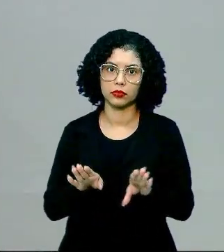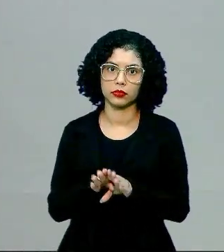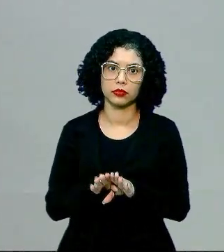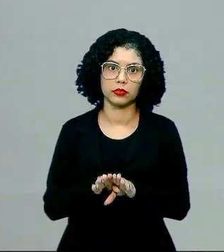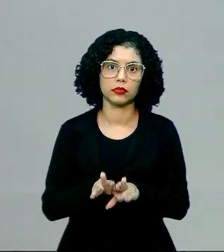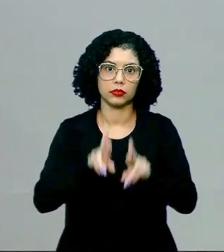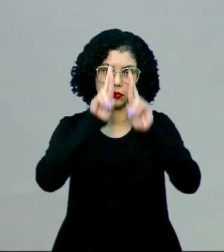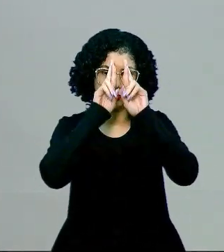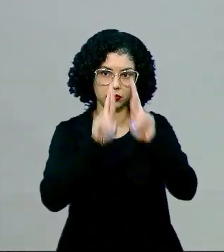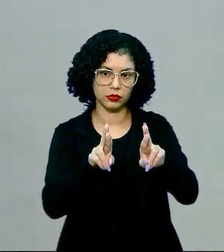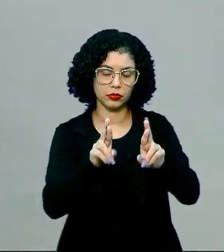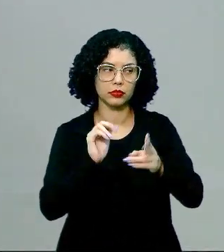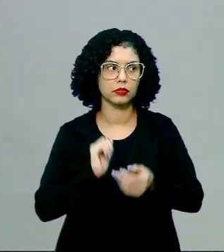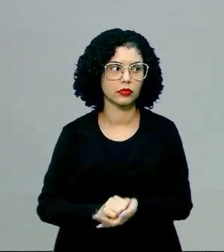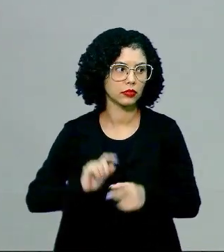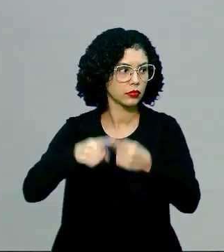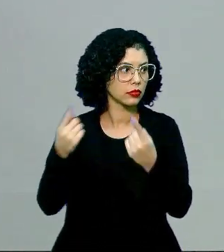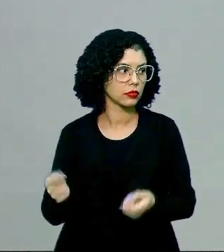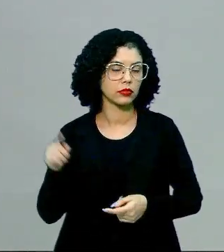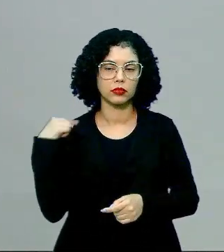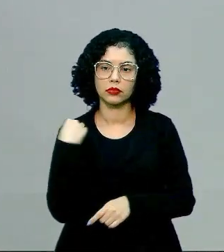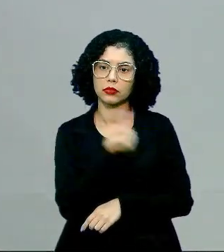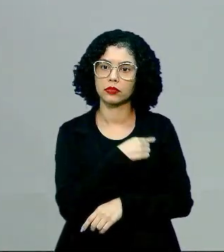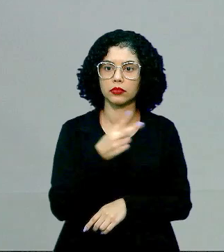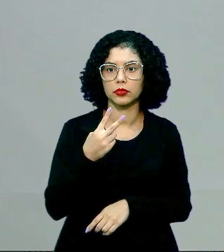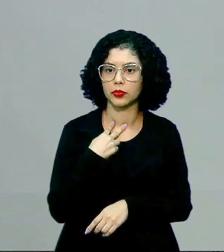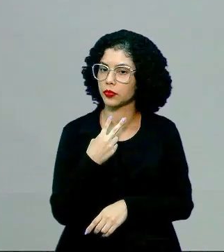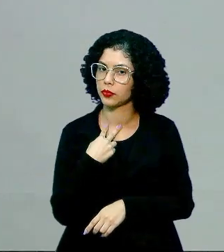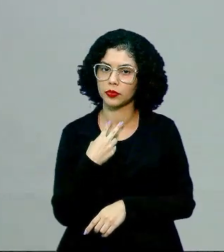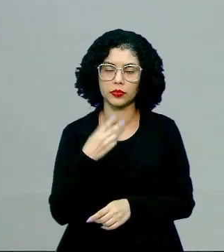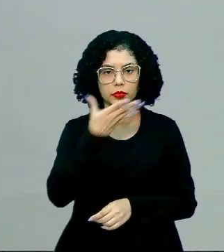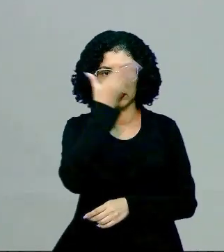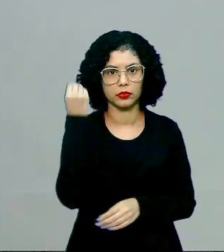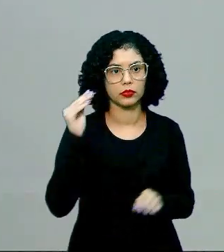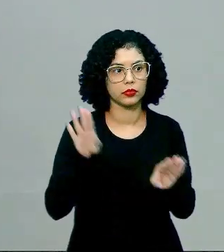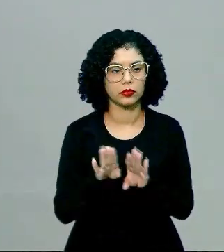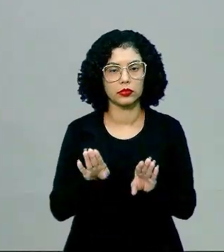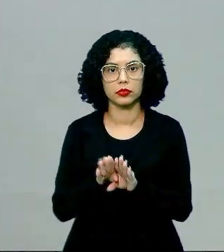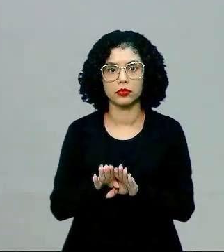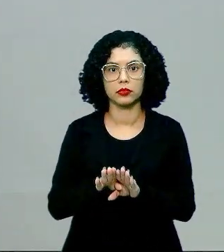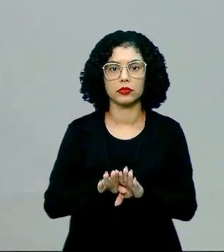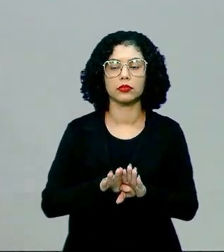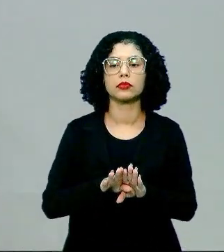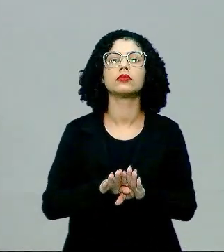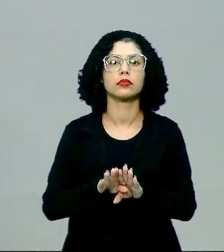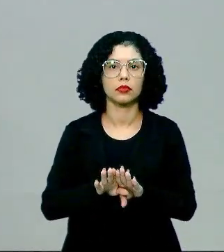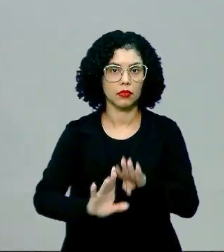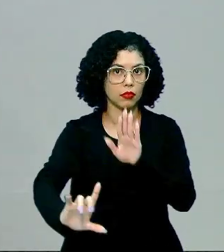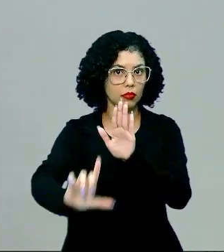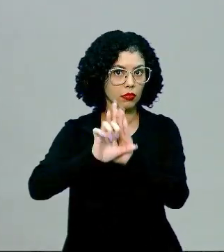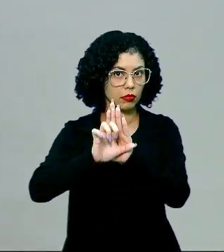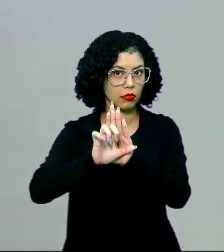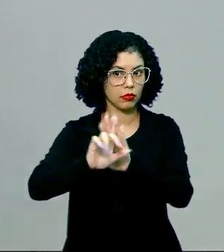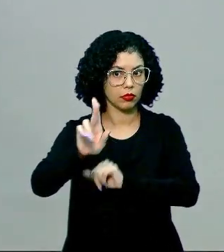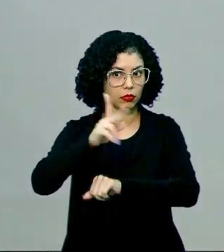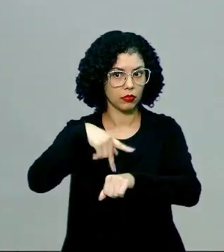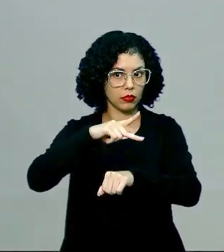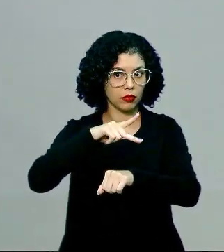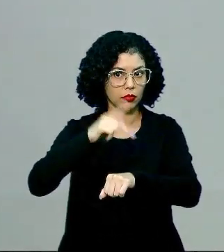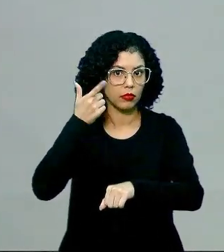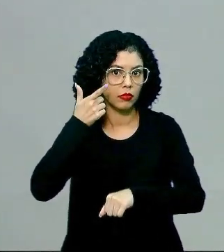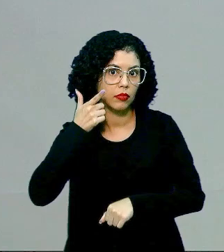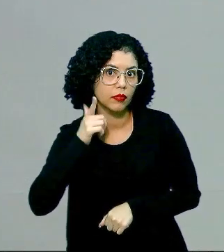poder respeitar. Mas nós não podemos esquecer também a legislação que existe no nosso país,